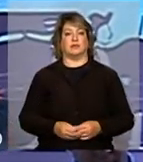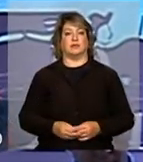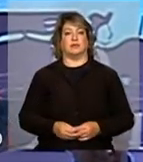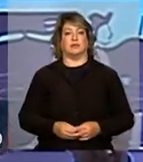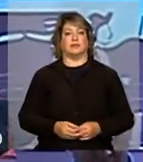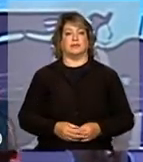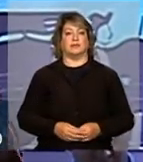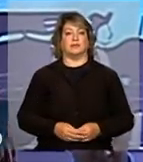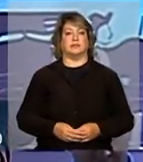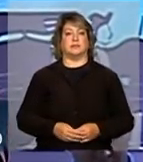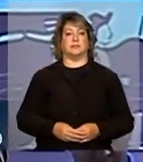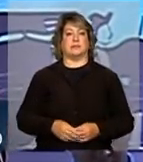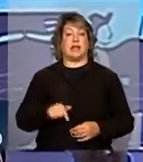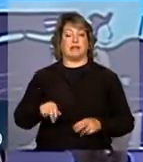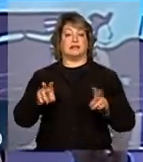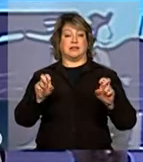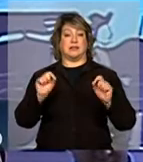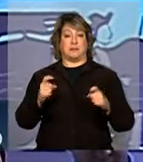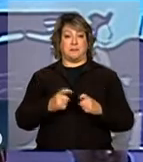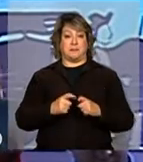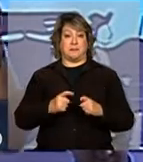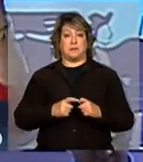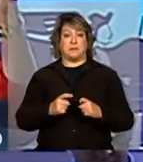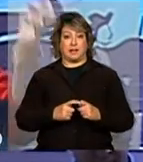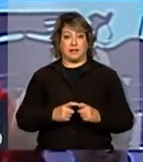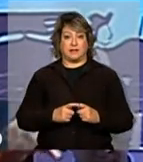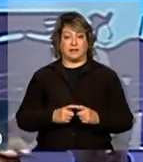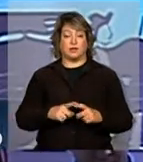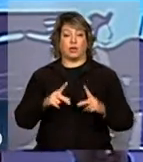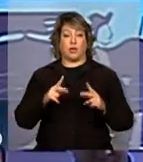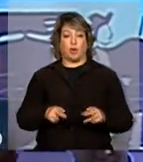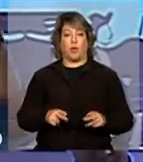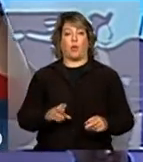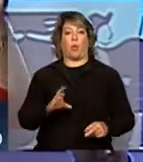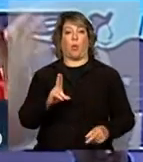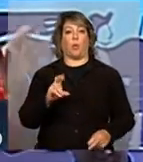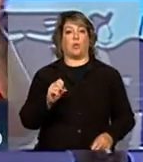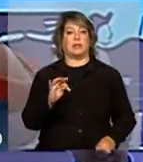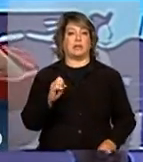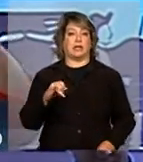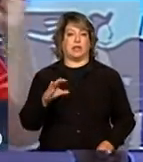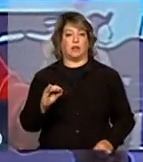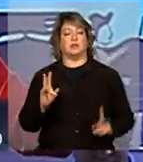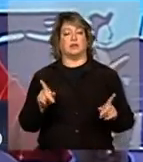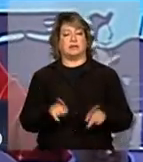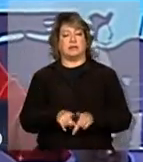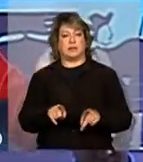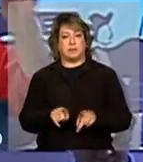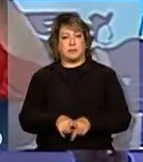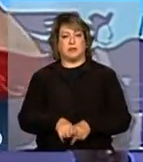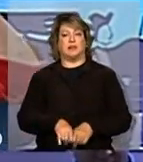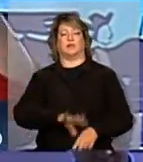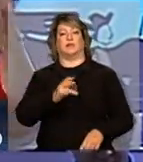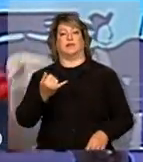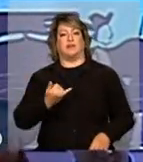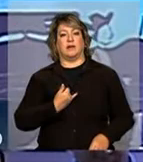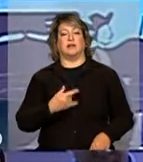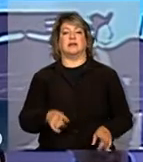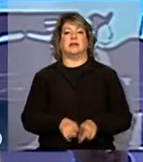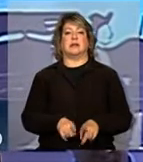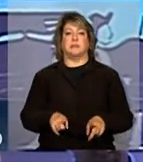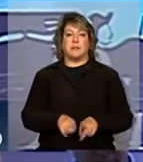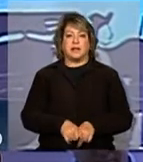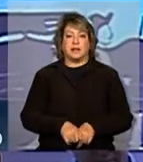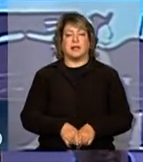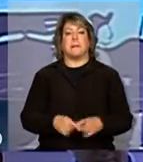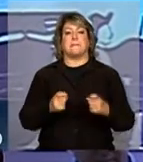tanto essa questão dos médicos, como do custeio, já escutei também o custeio, escutei a questão